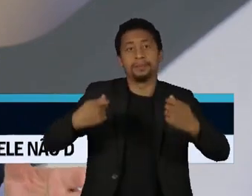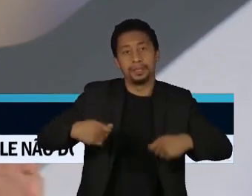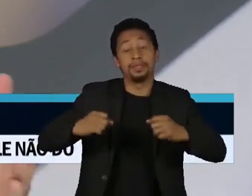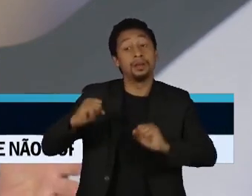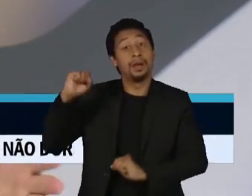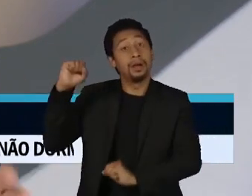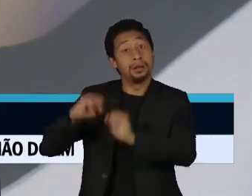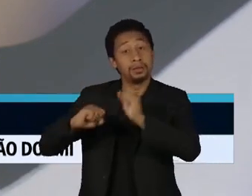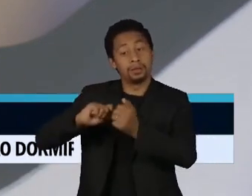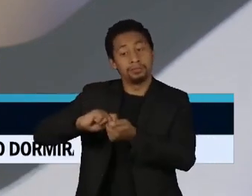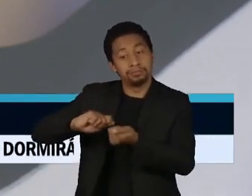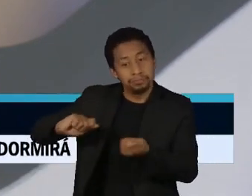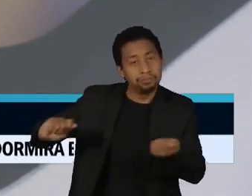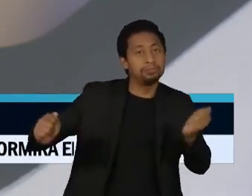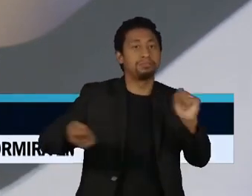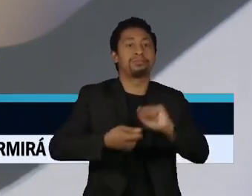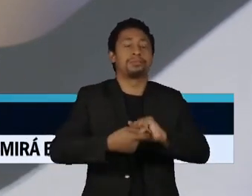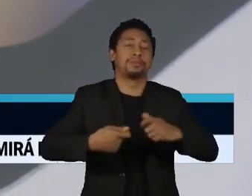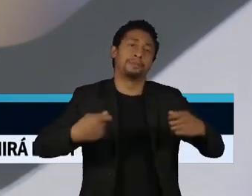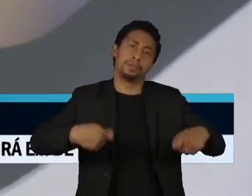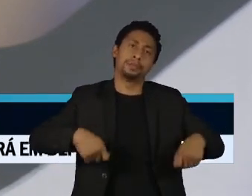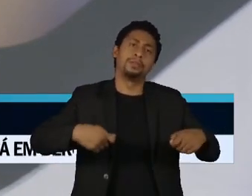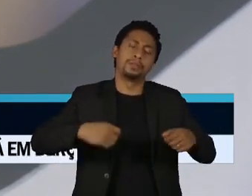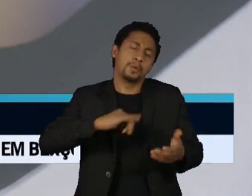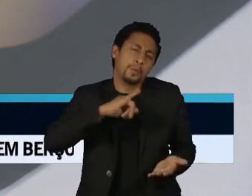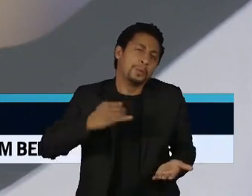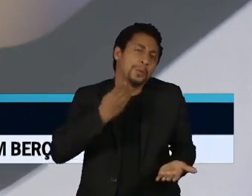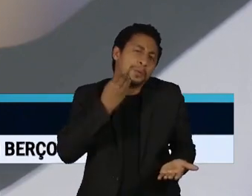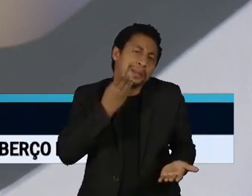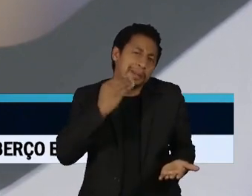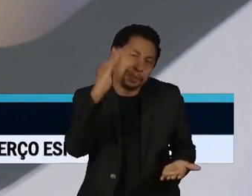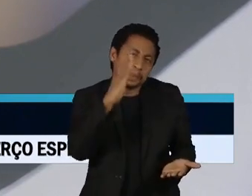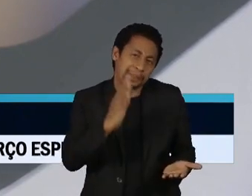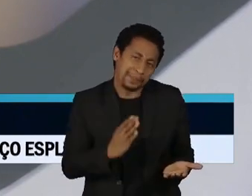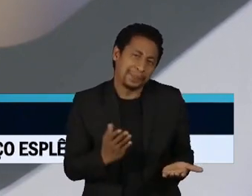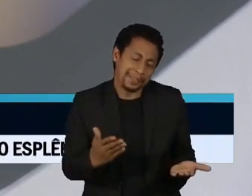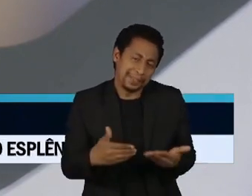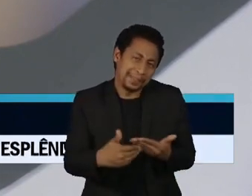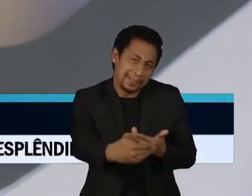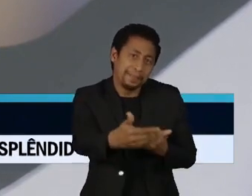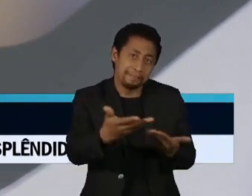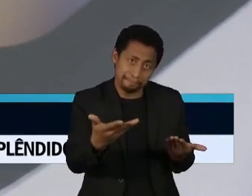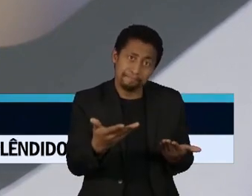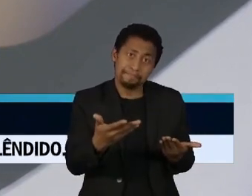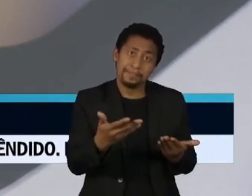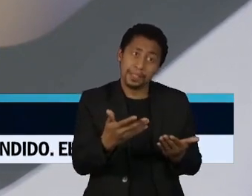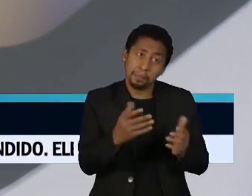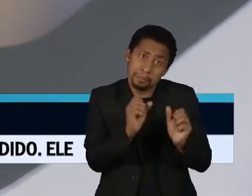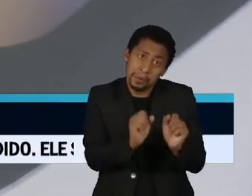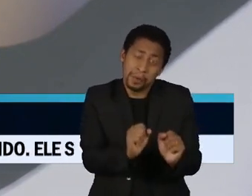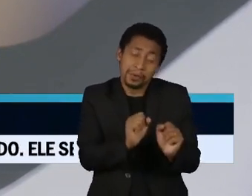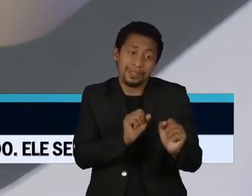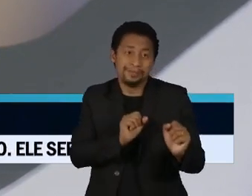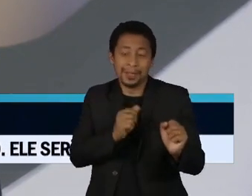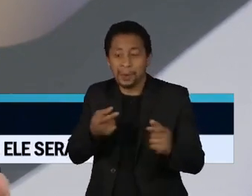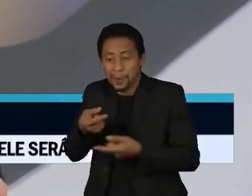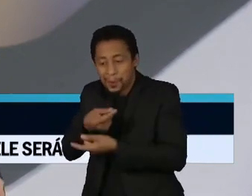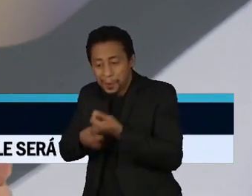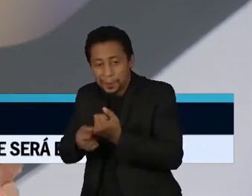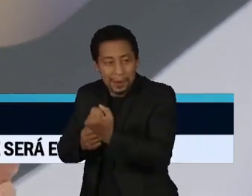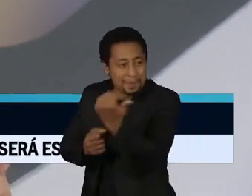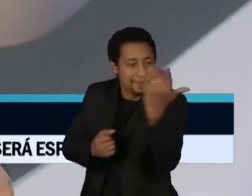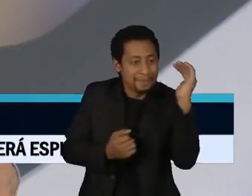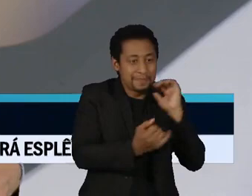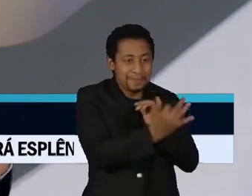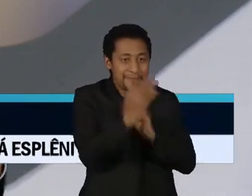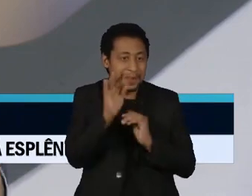por exemplo que é uma grande oportunidade que se apresenta para o Brasil pode ser plenamente conjugado e talvez o país